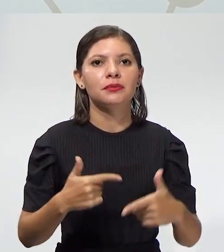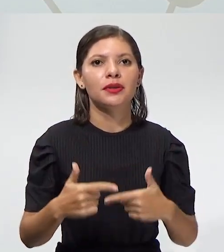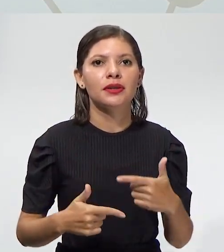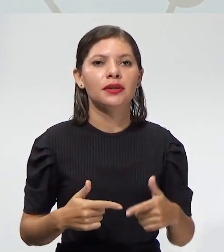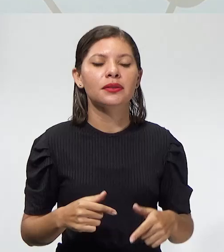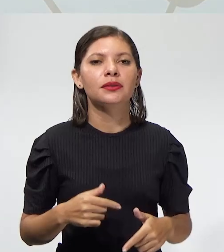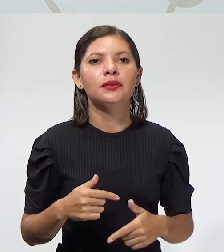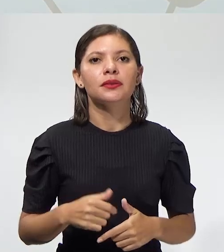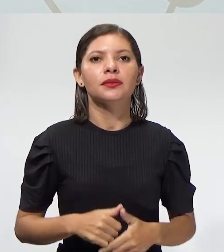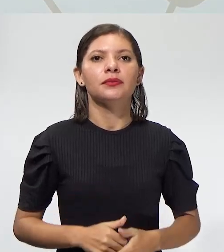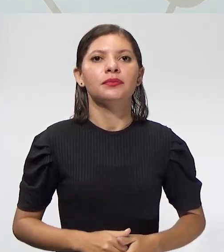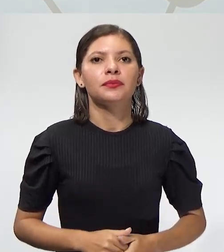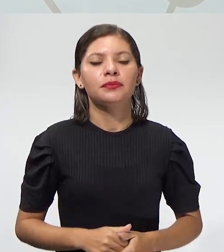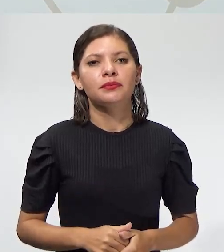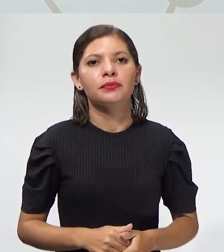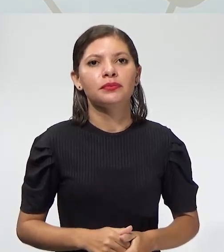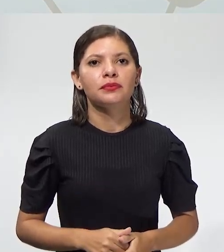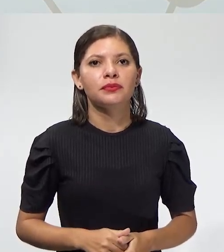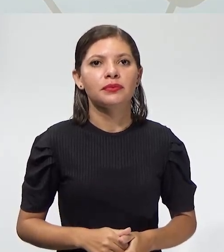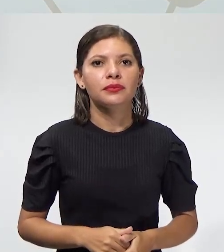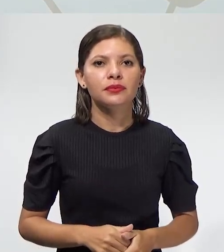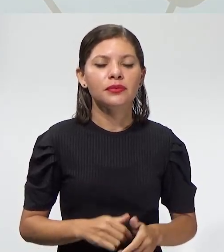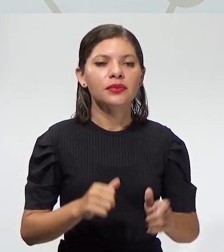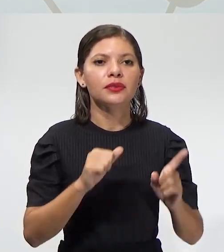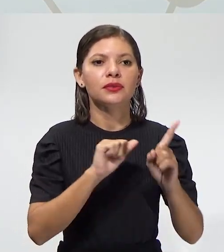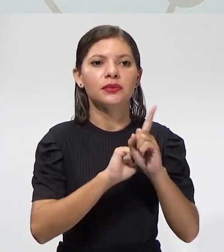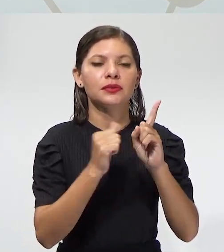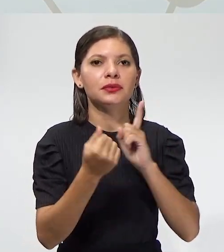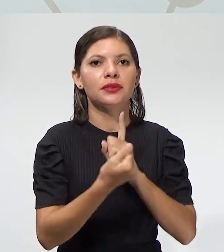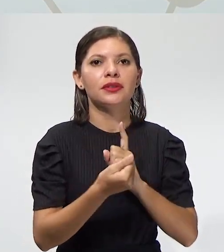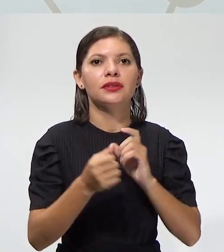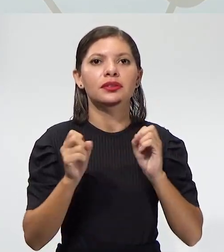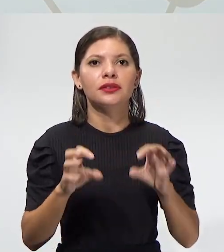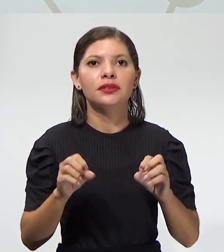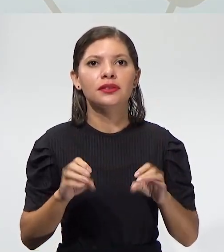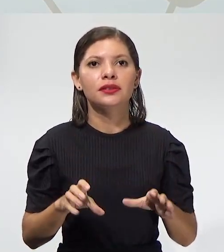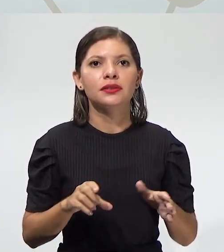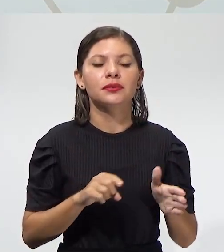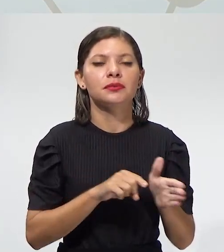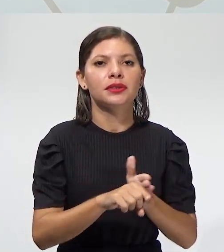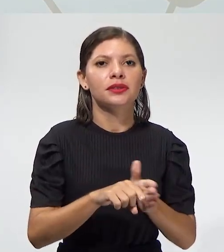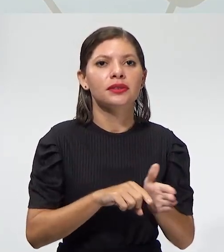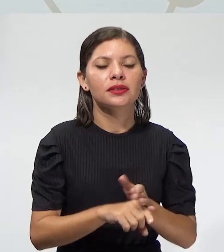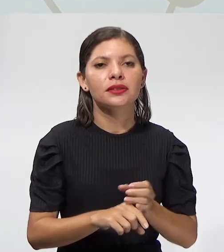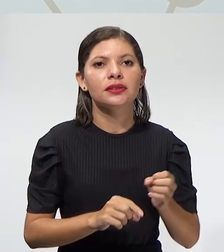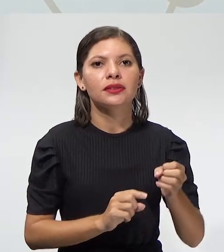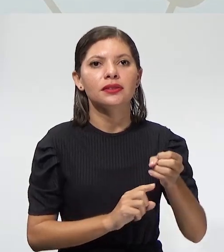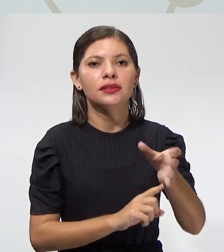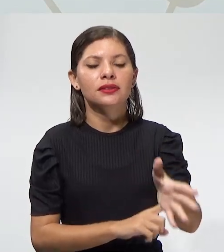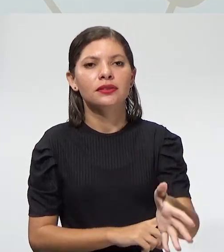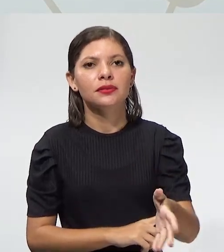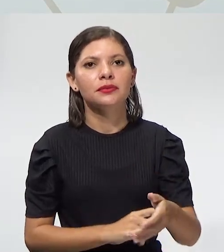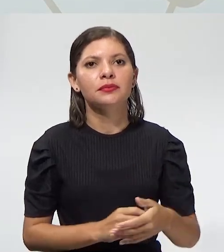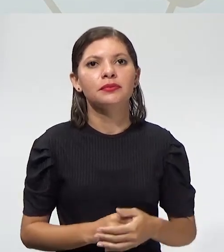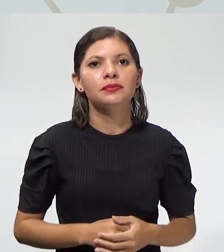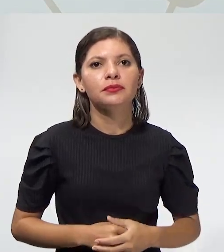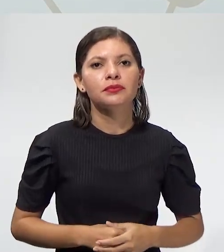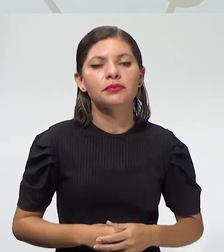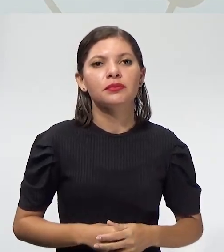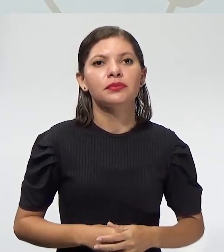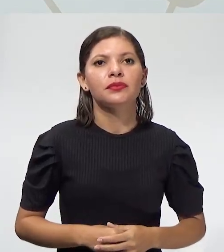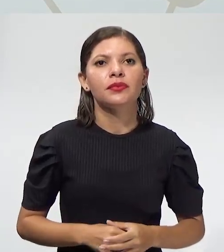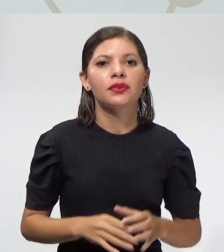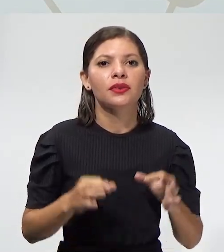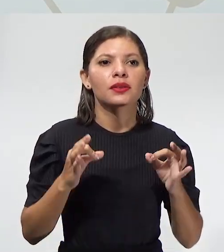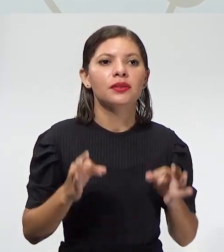rica a proposta desse trabalho e trabalhando sempre com a perspectiva de sociabilidade entre o ensino,